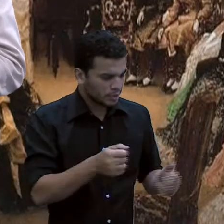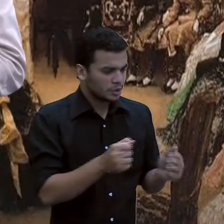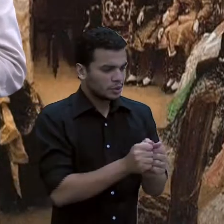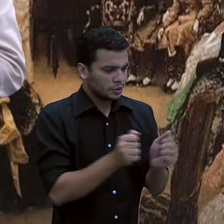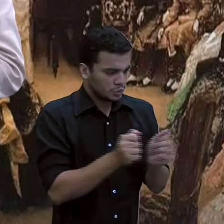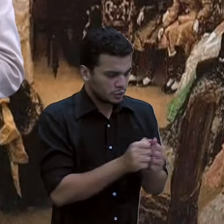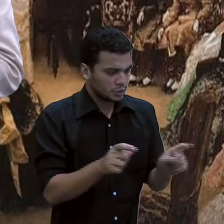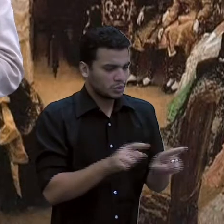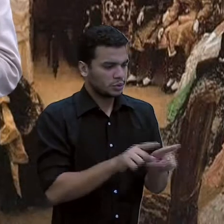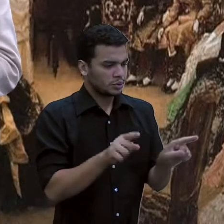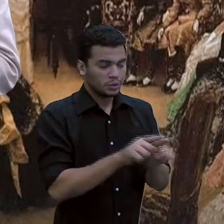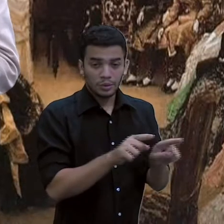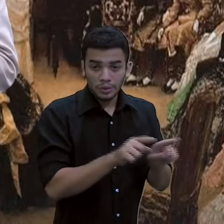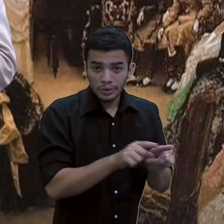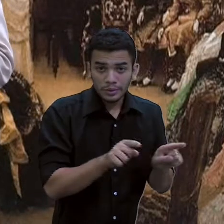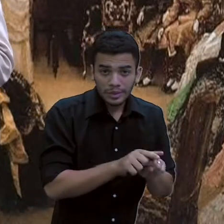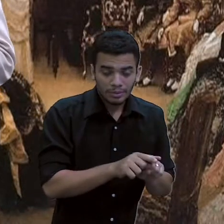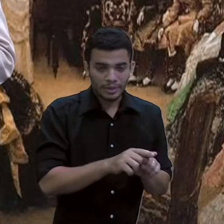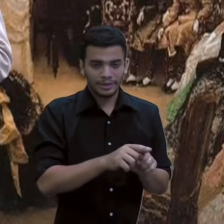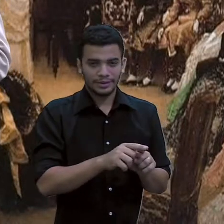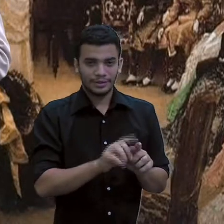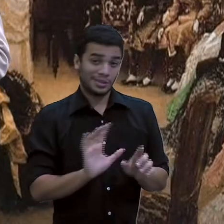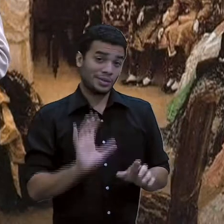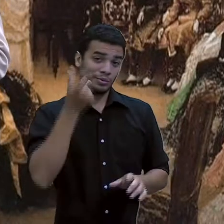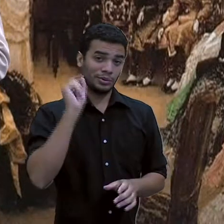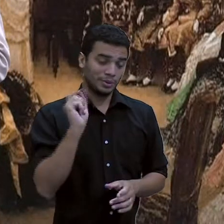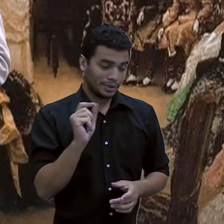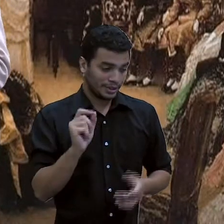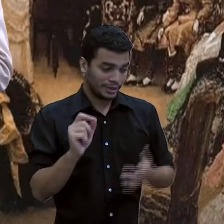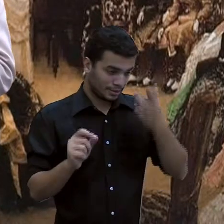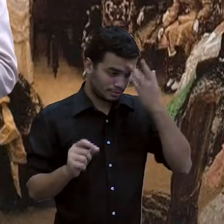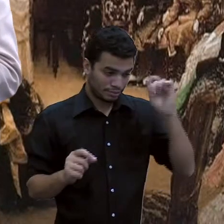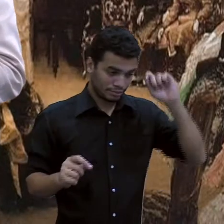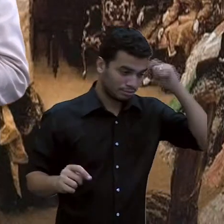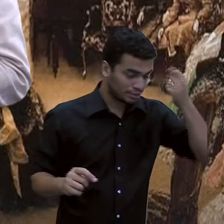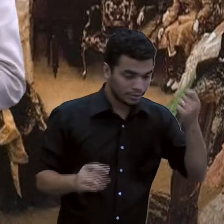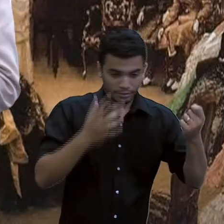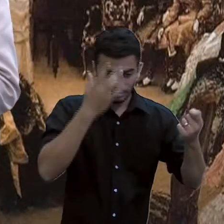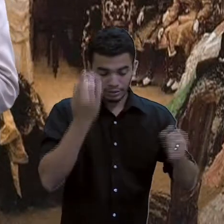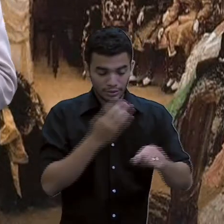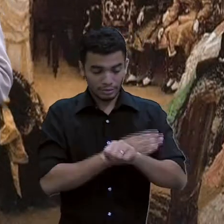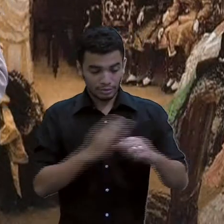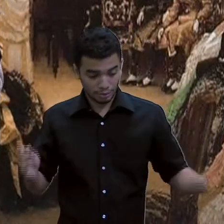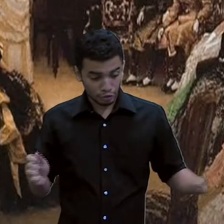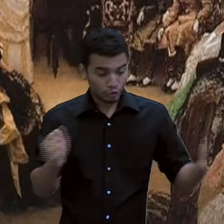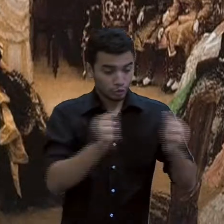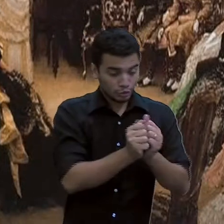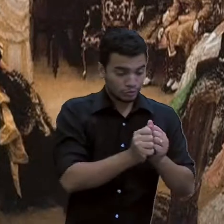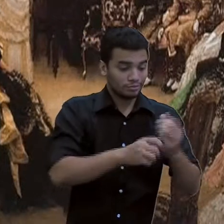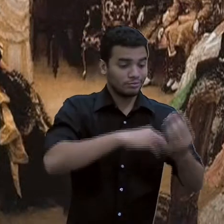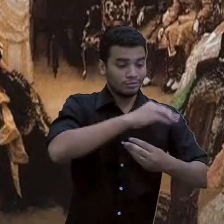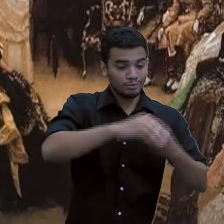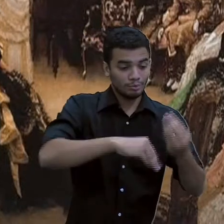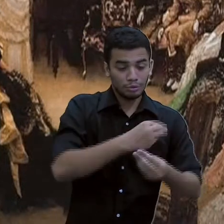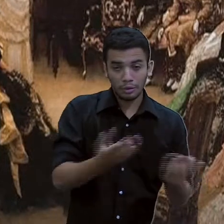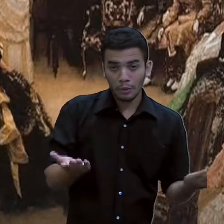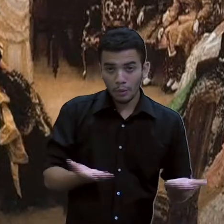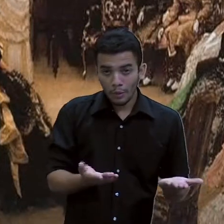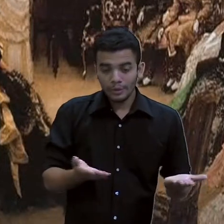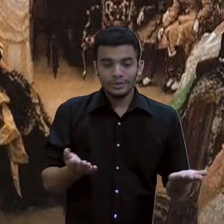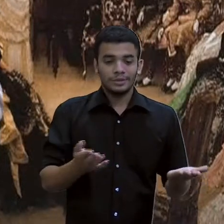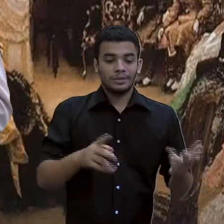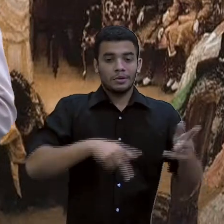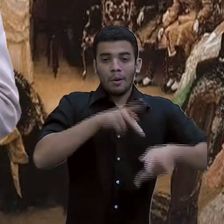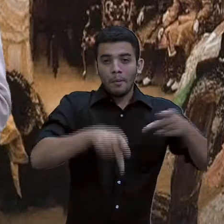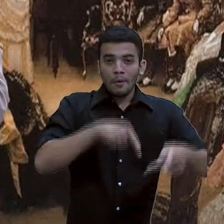que resultou na formação da sociedade brasileira como um todo. Estudiosos afirmam